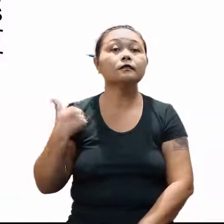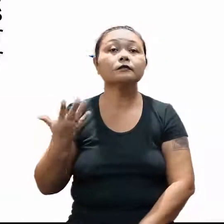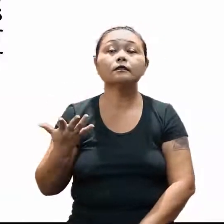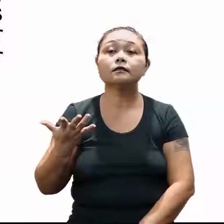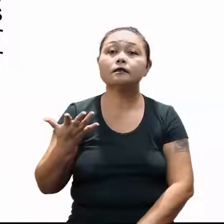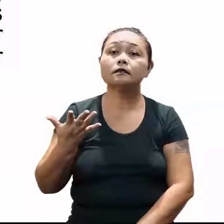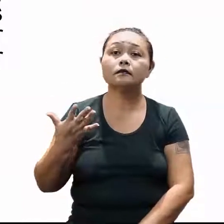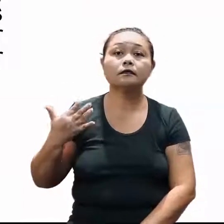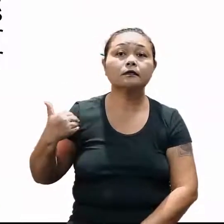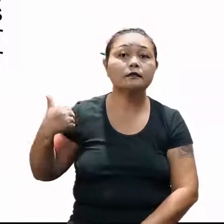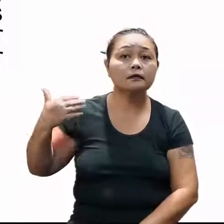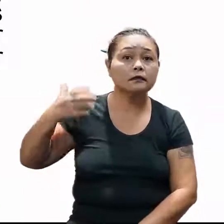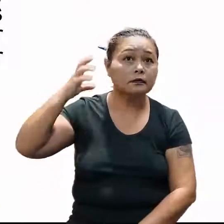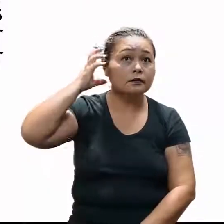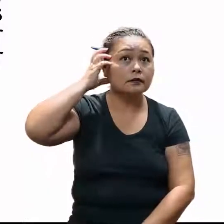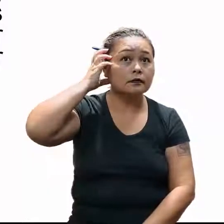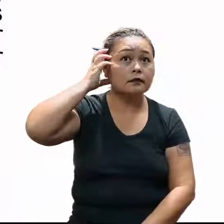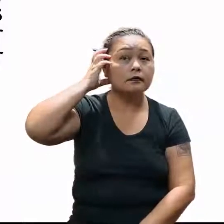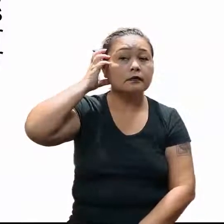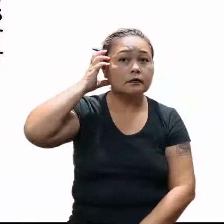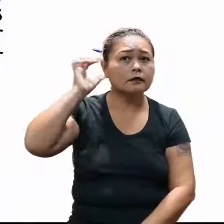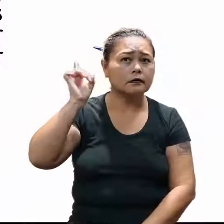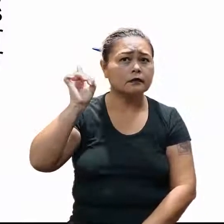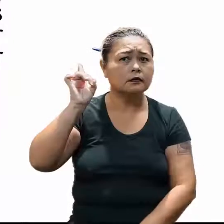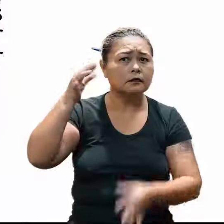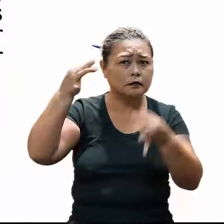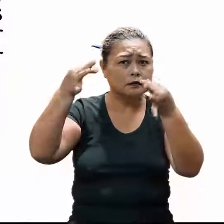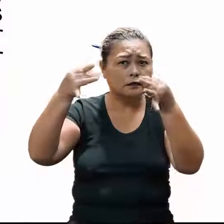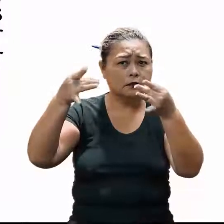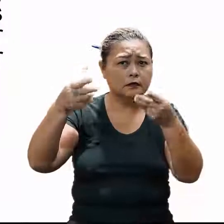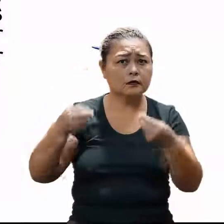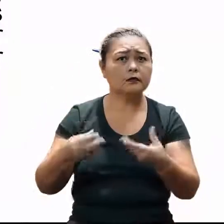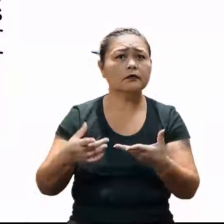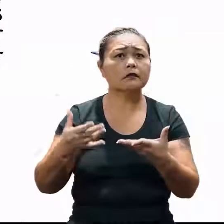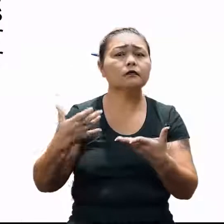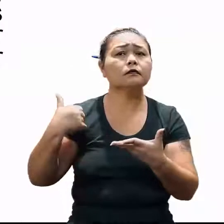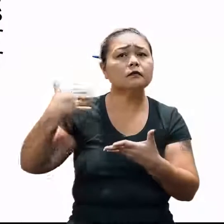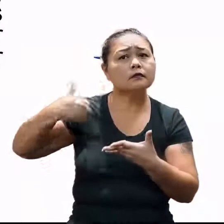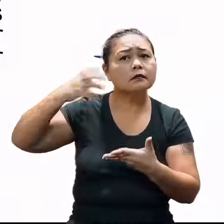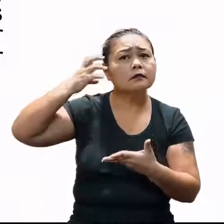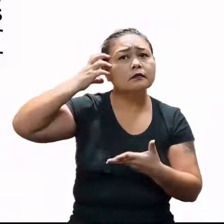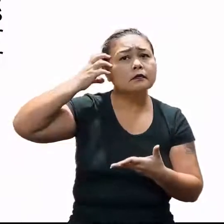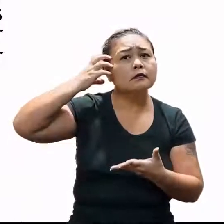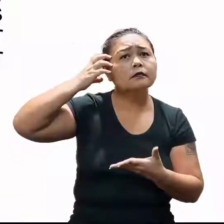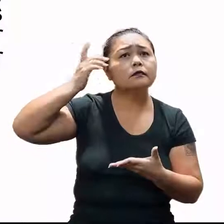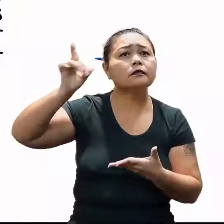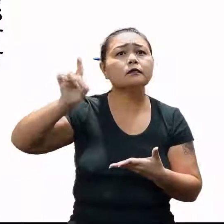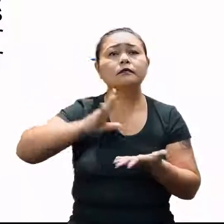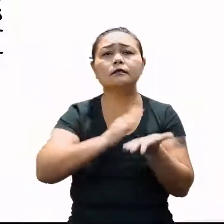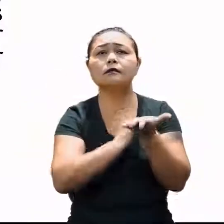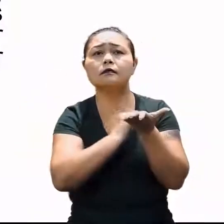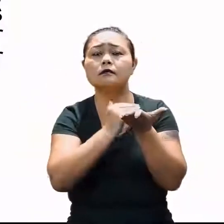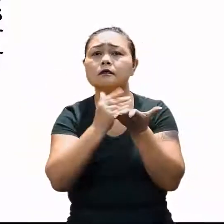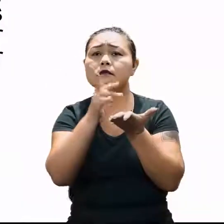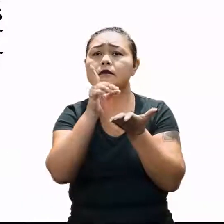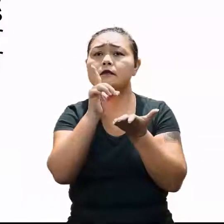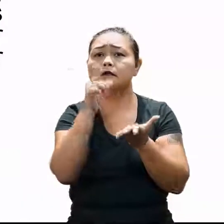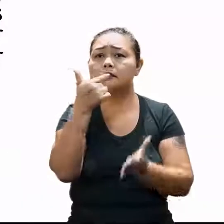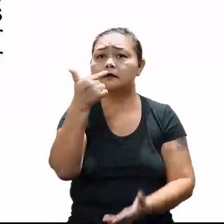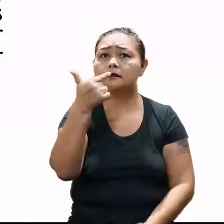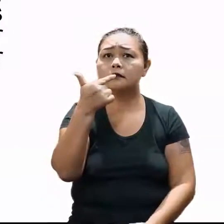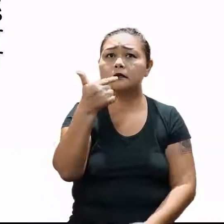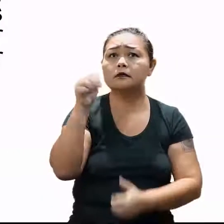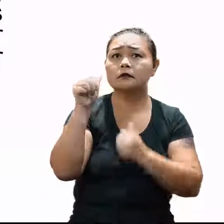uma expedição que ela vai sair de Cuiabá. Vamos ver ela mais detalhadamente. Ela sai de Cuiabá e ela tem início de 2